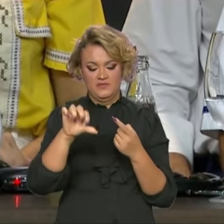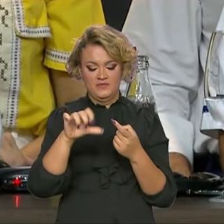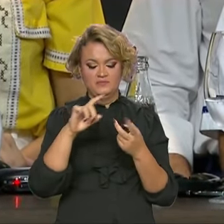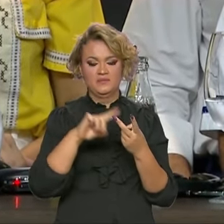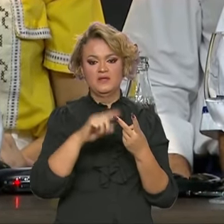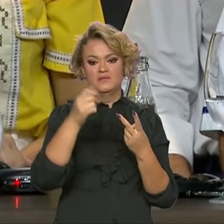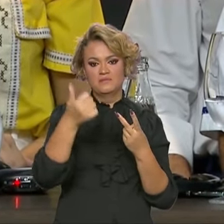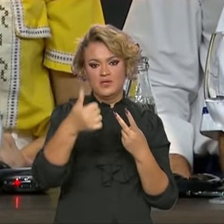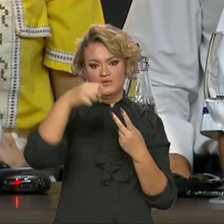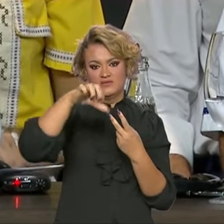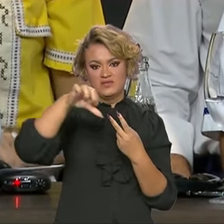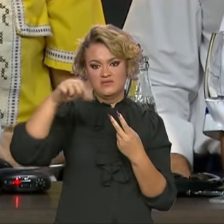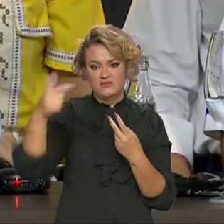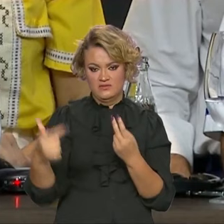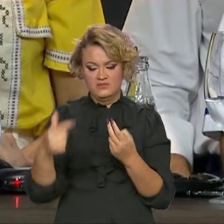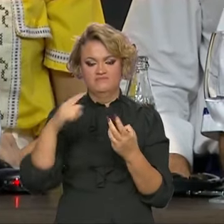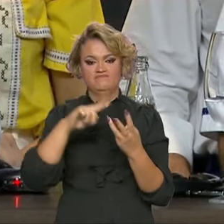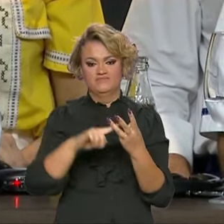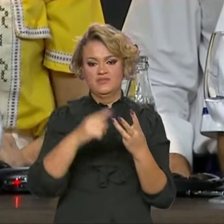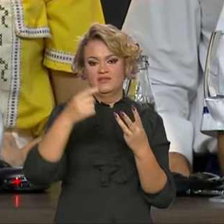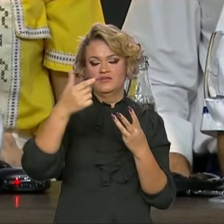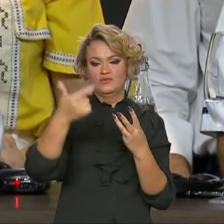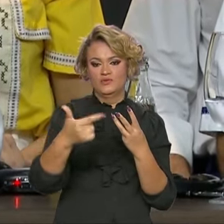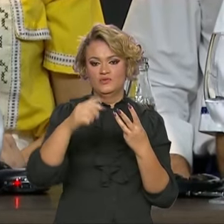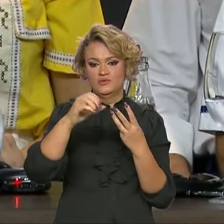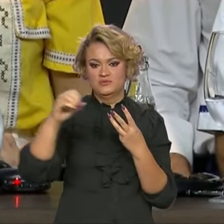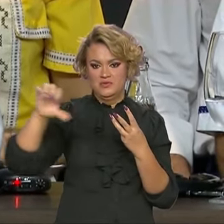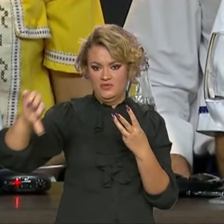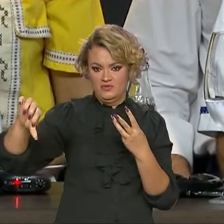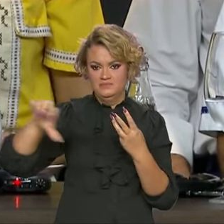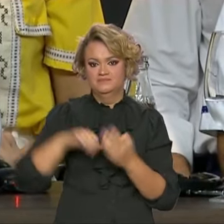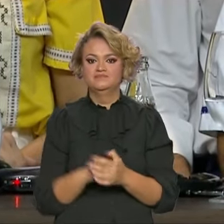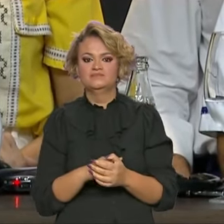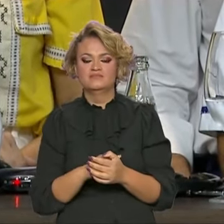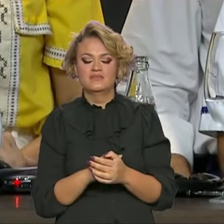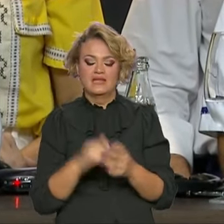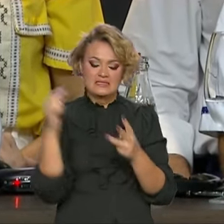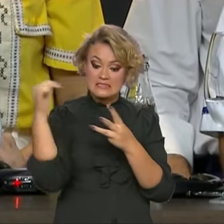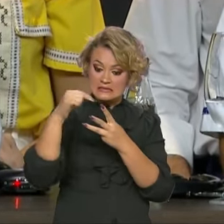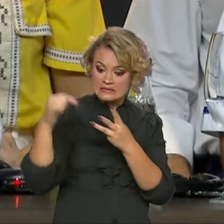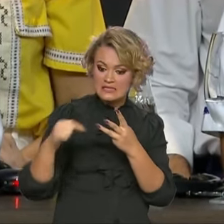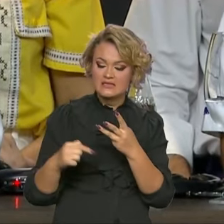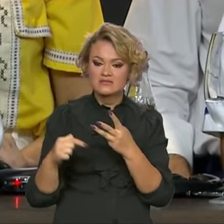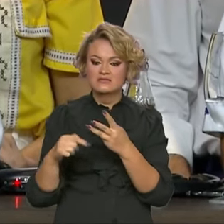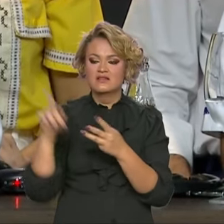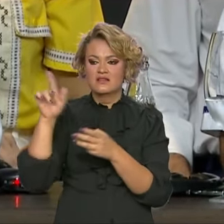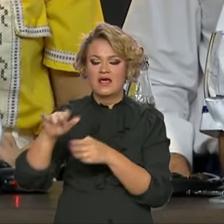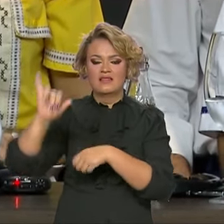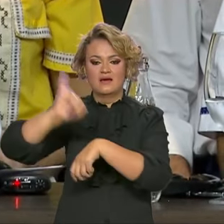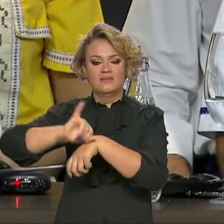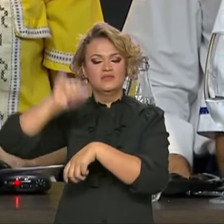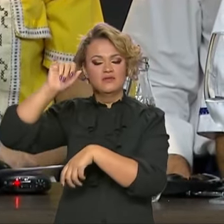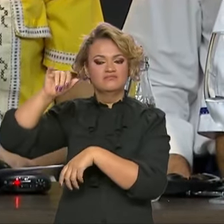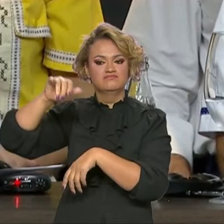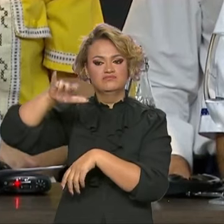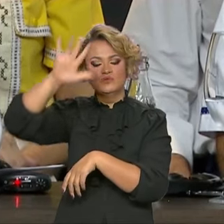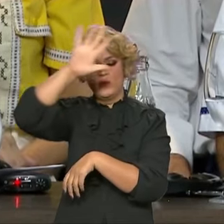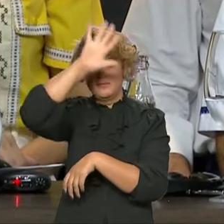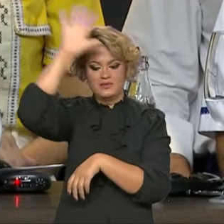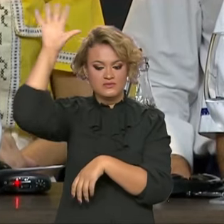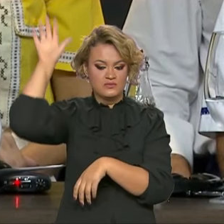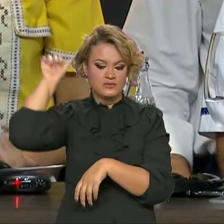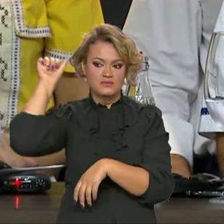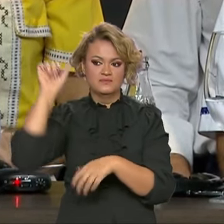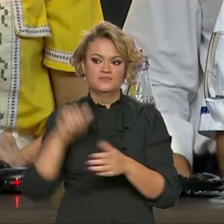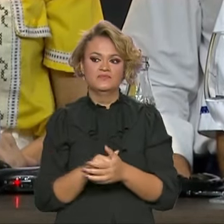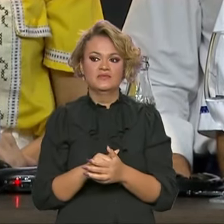em 1992 e em 2009. Todas elas em Manaus. Há 14